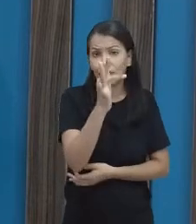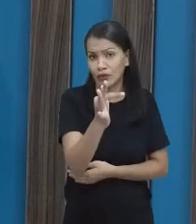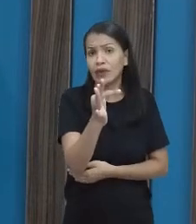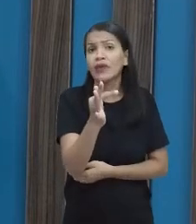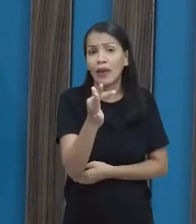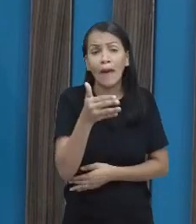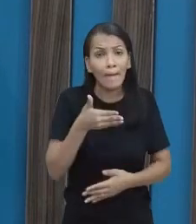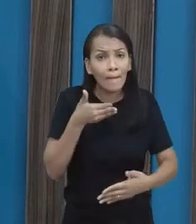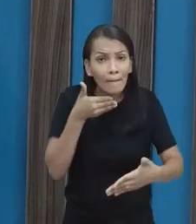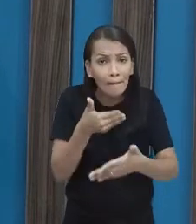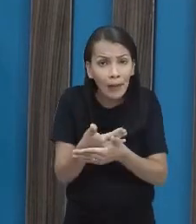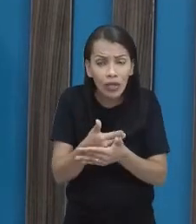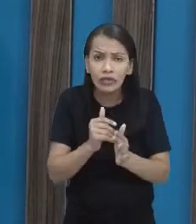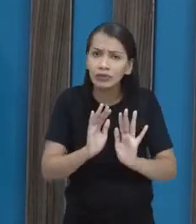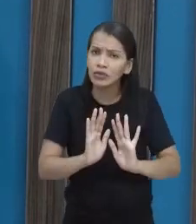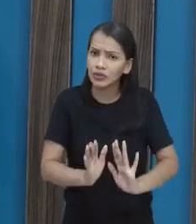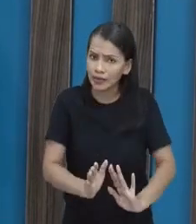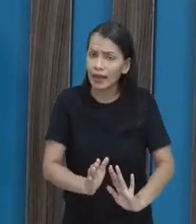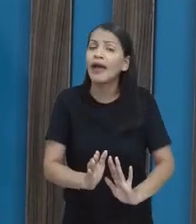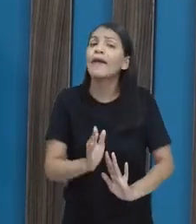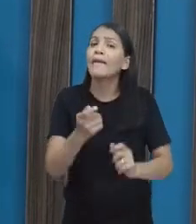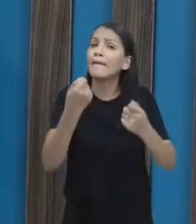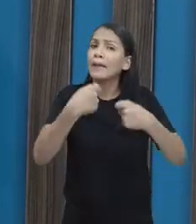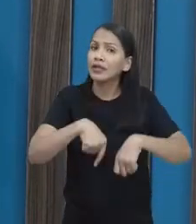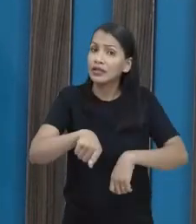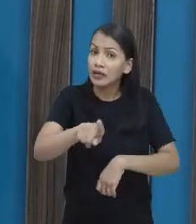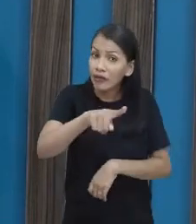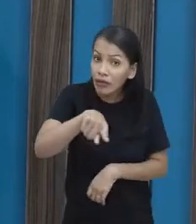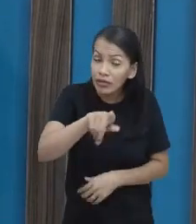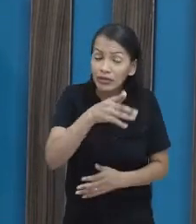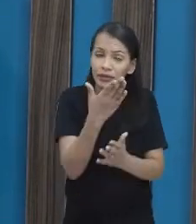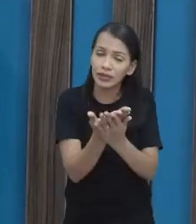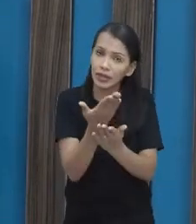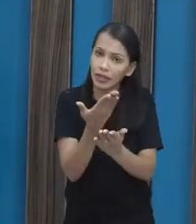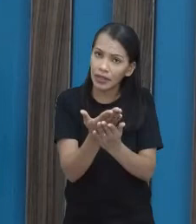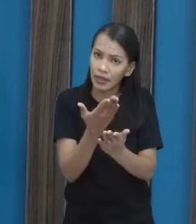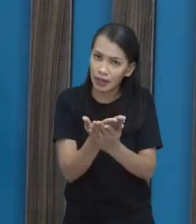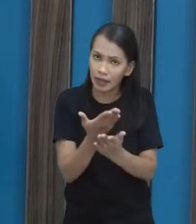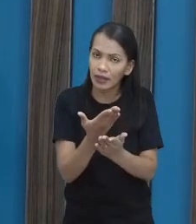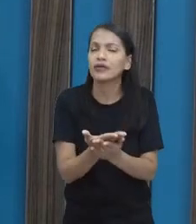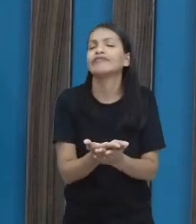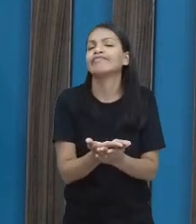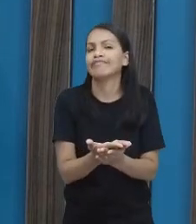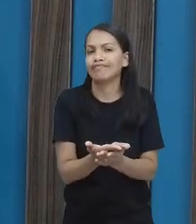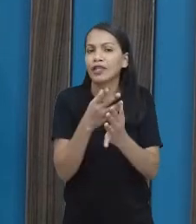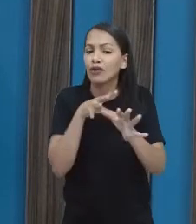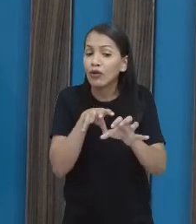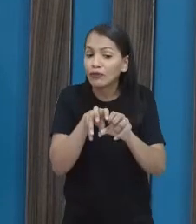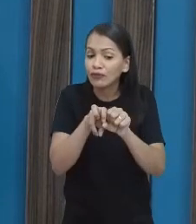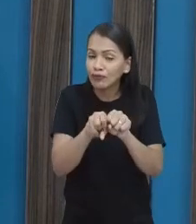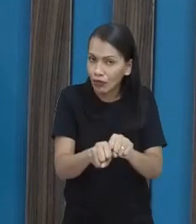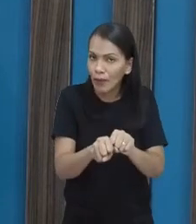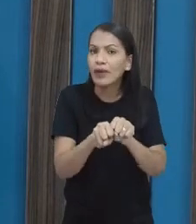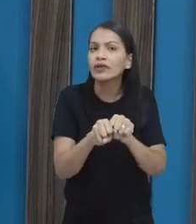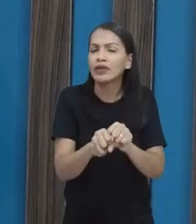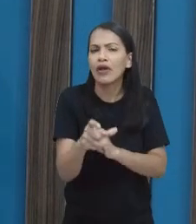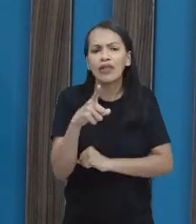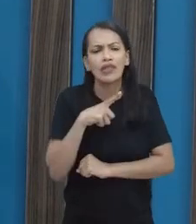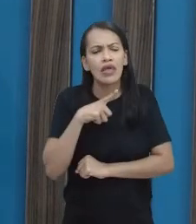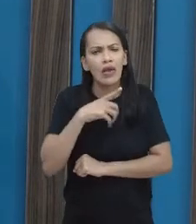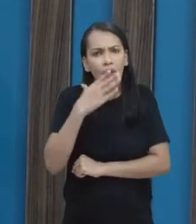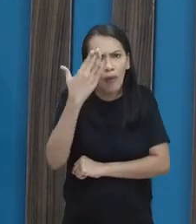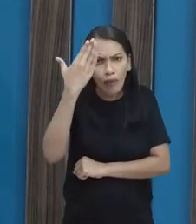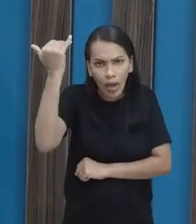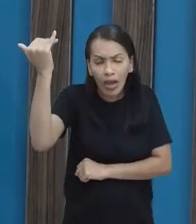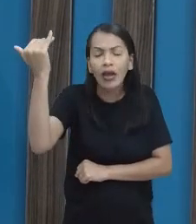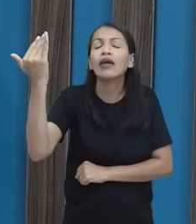está próximo. É preciso que vocês, através dos estudos, através de uma formação qualificada, tenham sucesso na